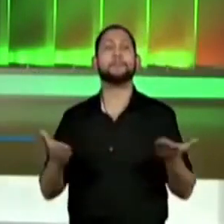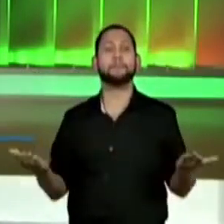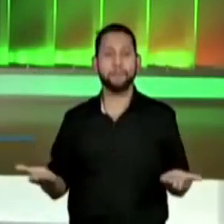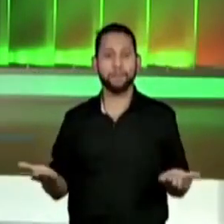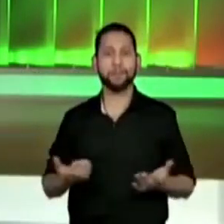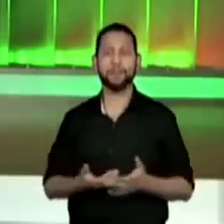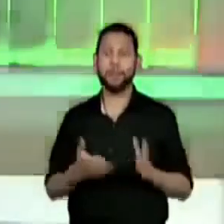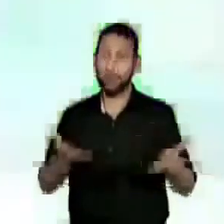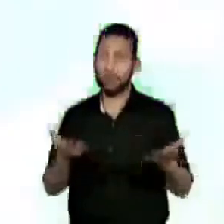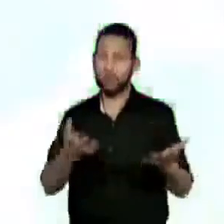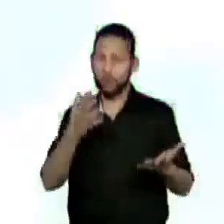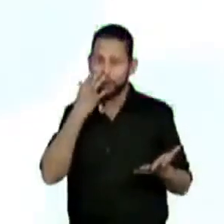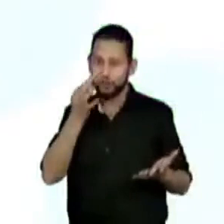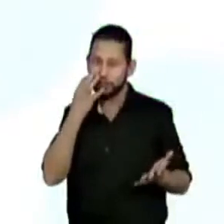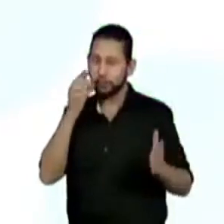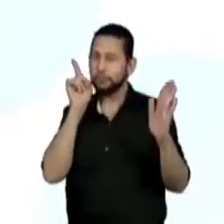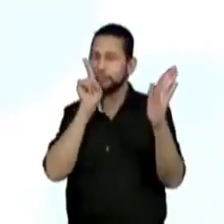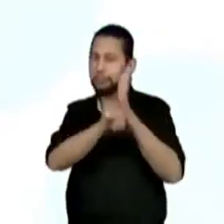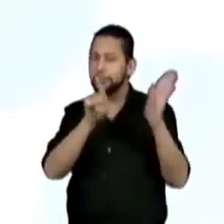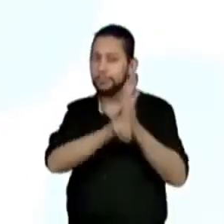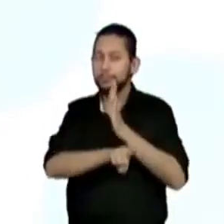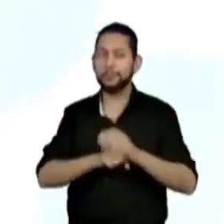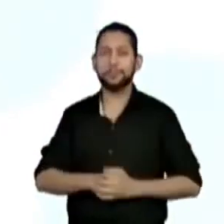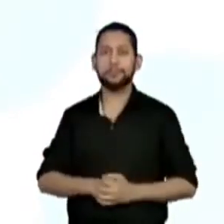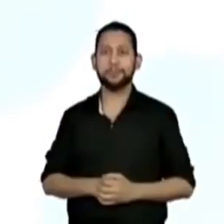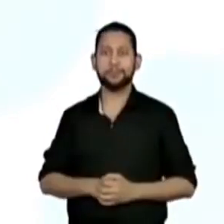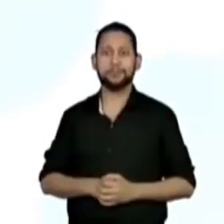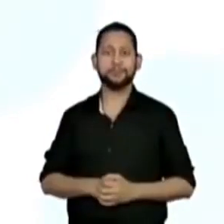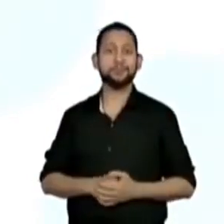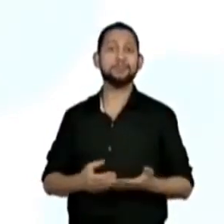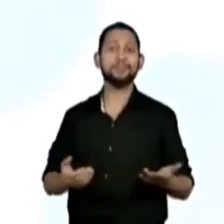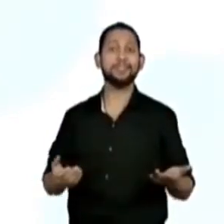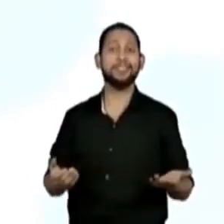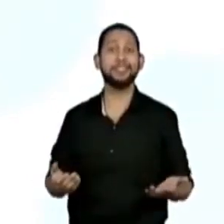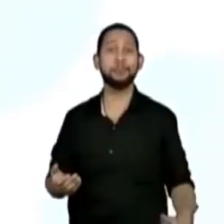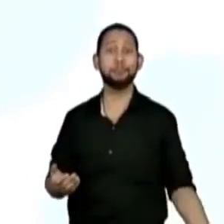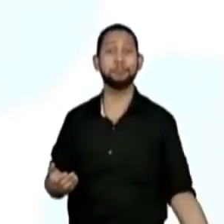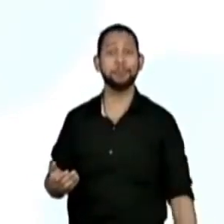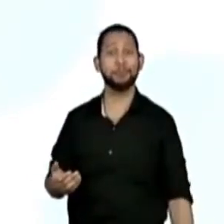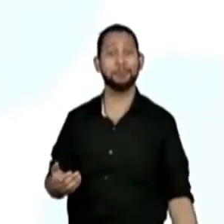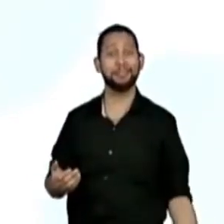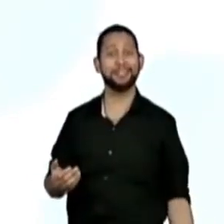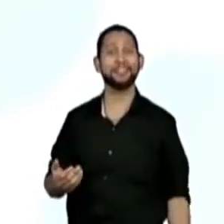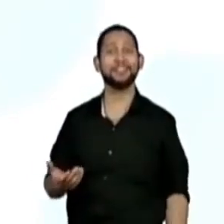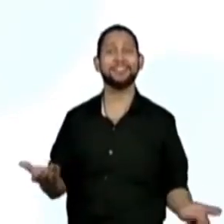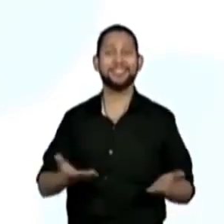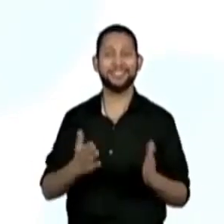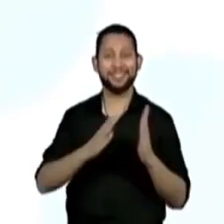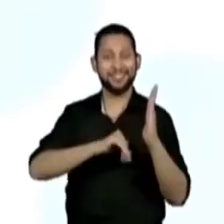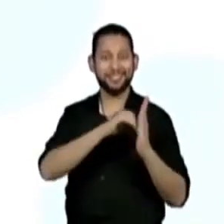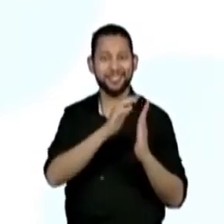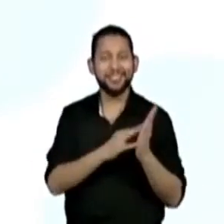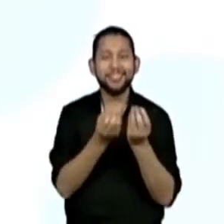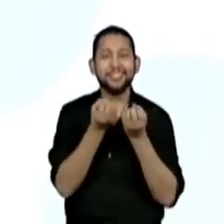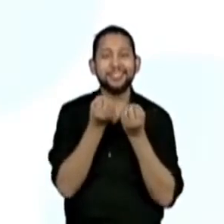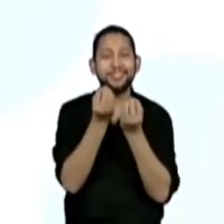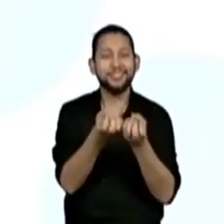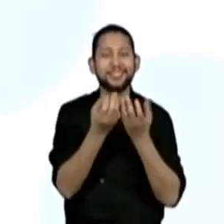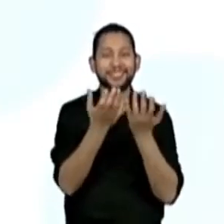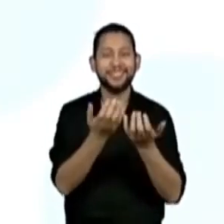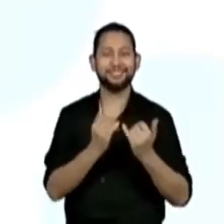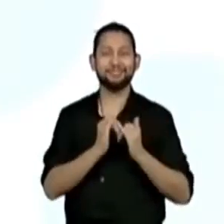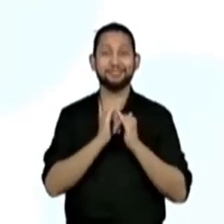com ó vamos lá vamos ver o que a gente vai fazer agora com apoio nas informações sobre a obra responda às